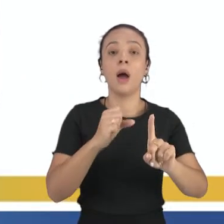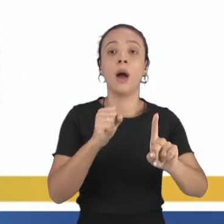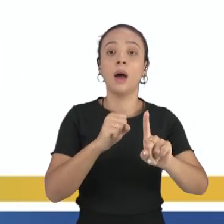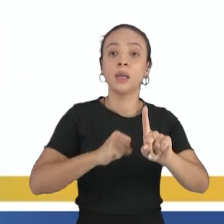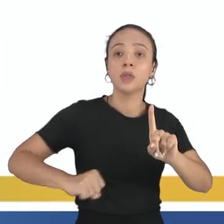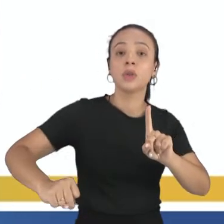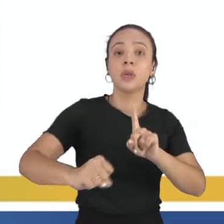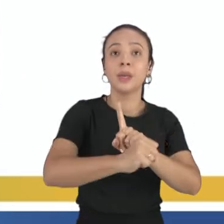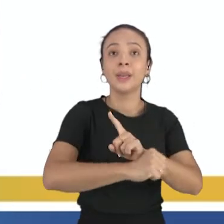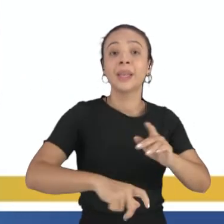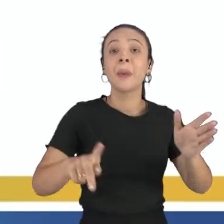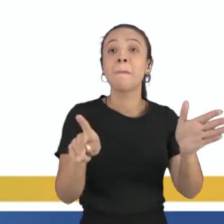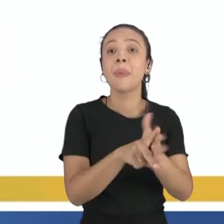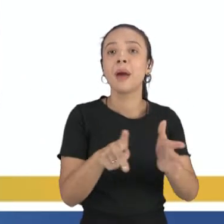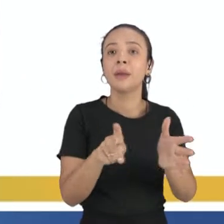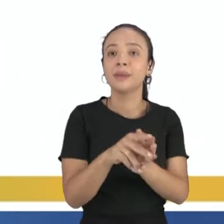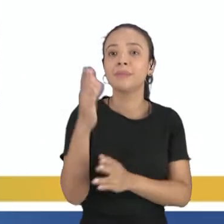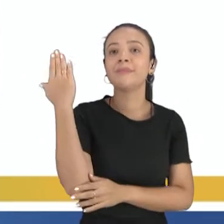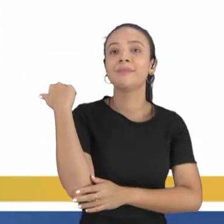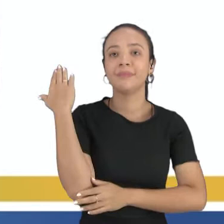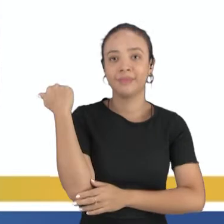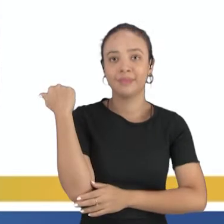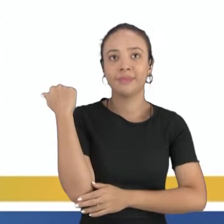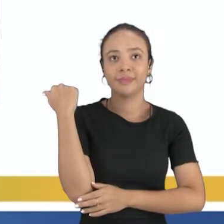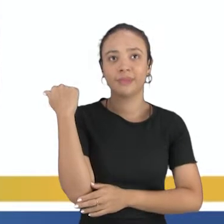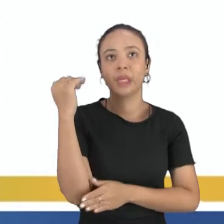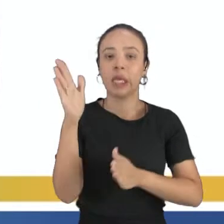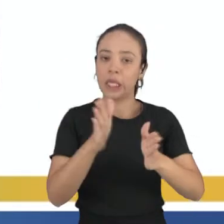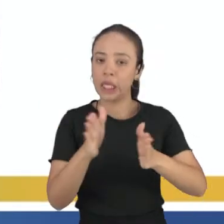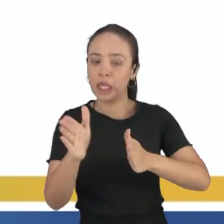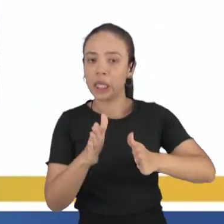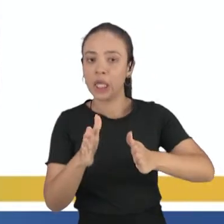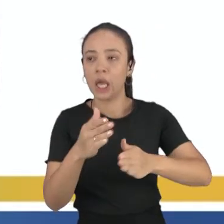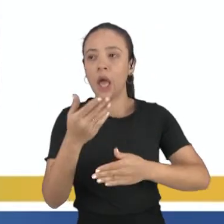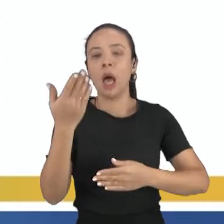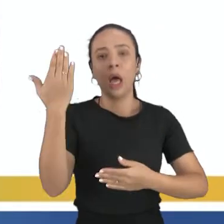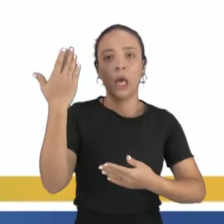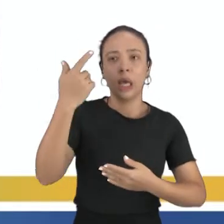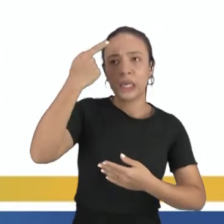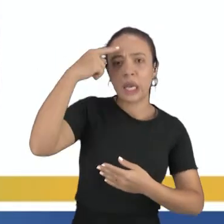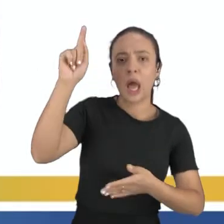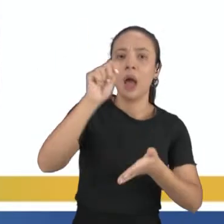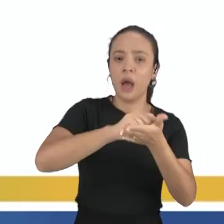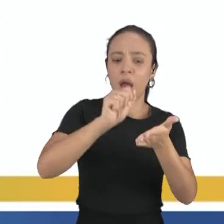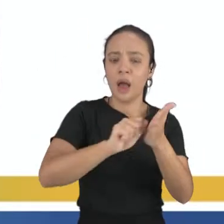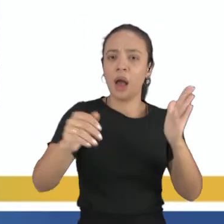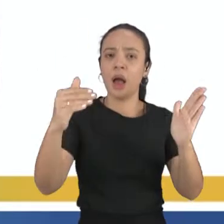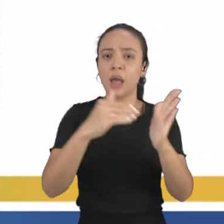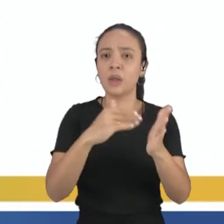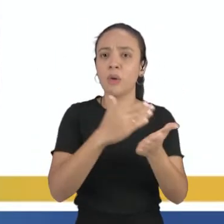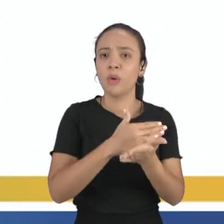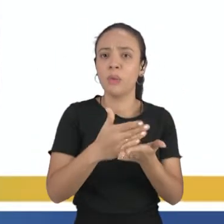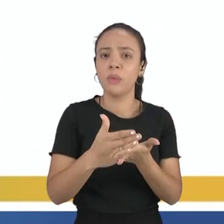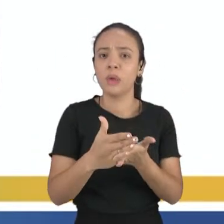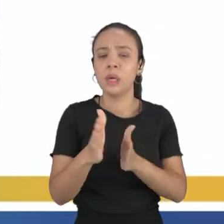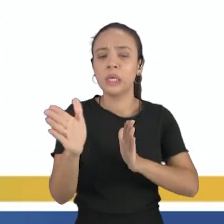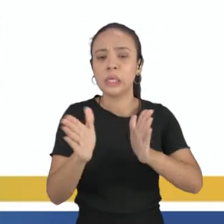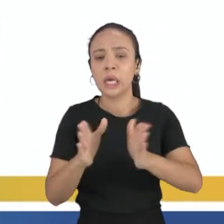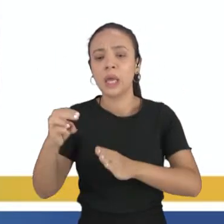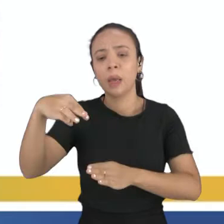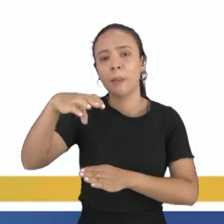fizeram parte da Antiguidade, que compreende o período desde a invenção da escrita até o início da era